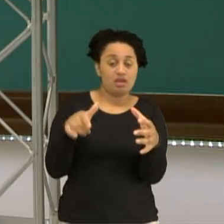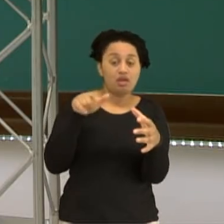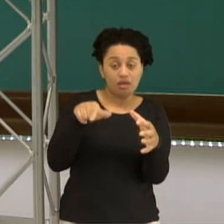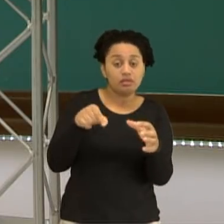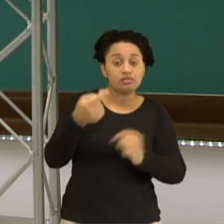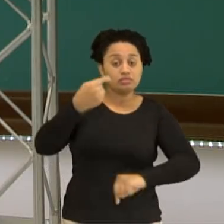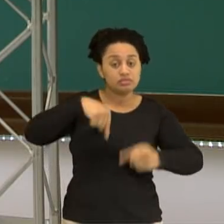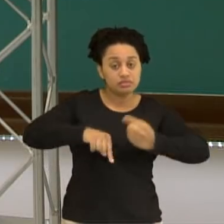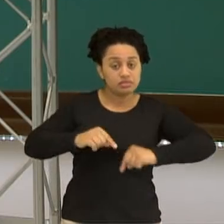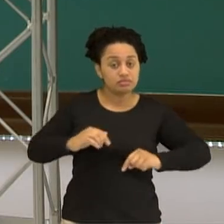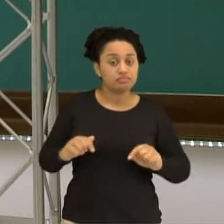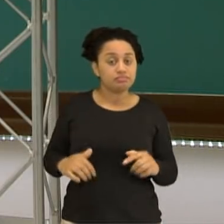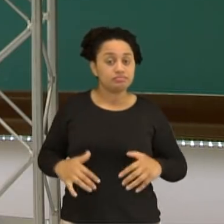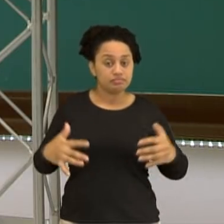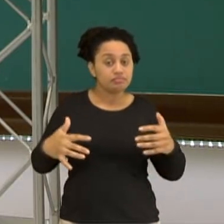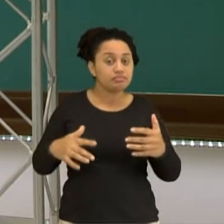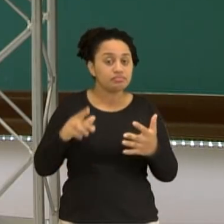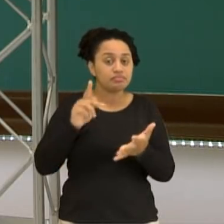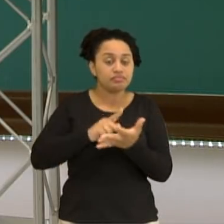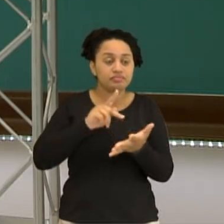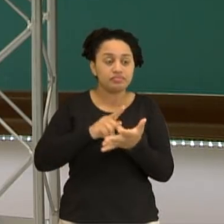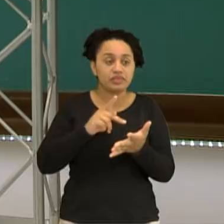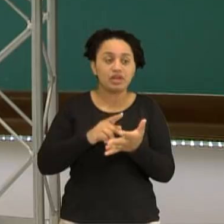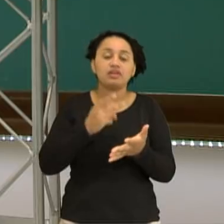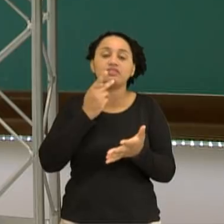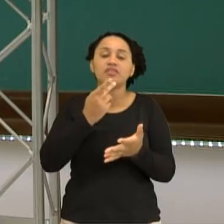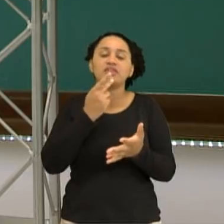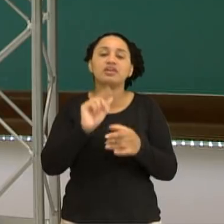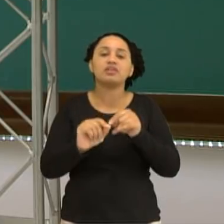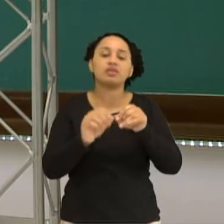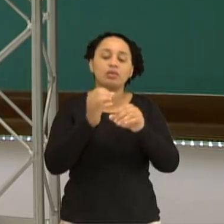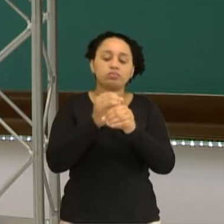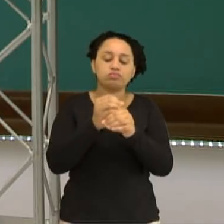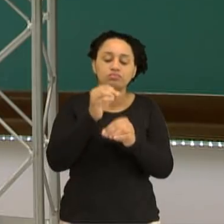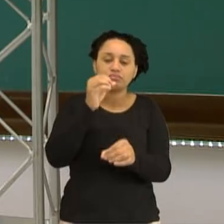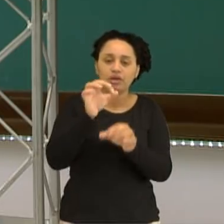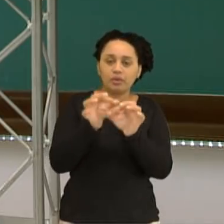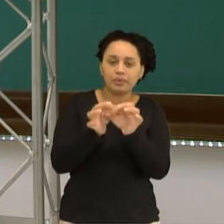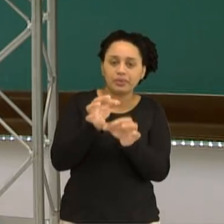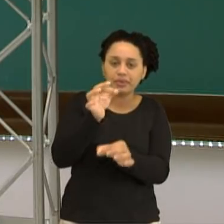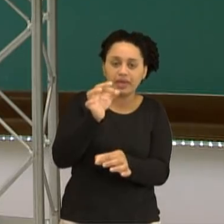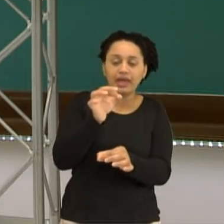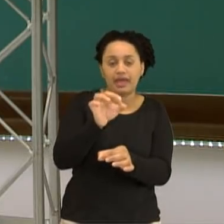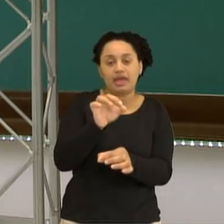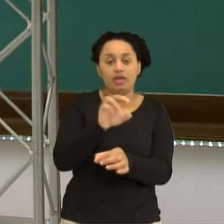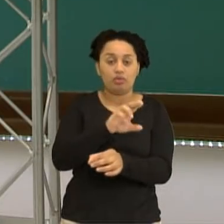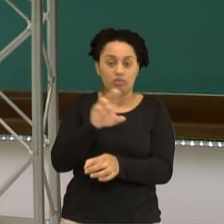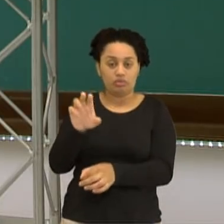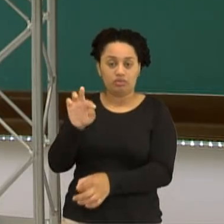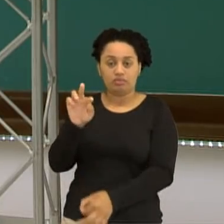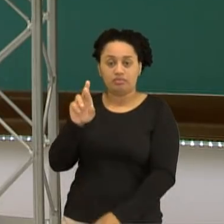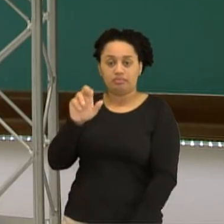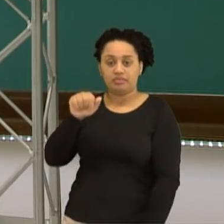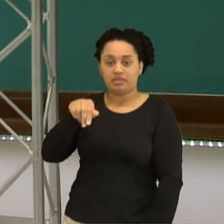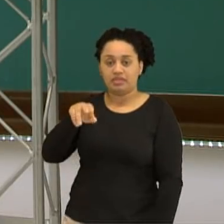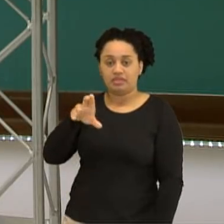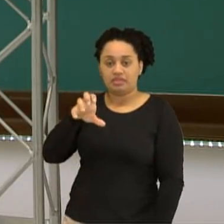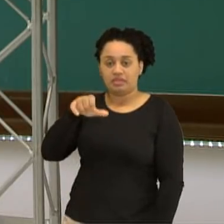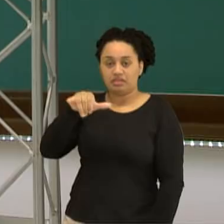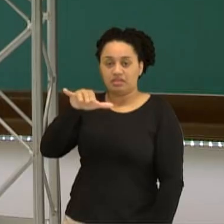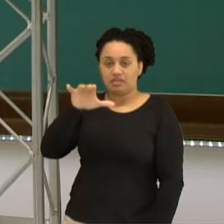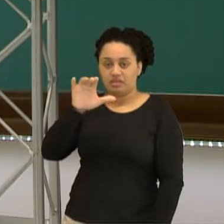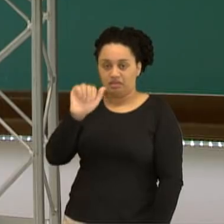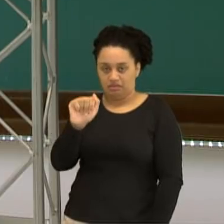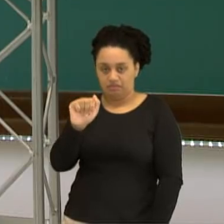de fato, eu diria que esta mangueirinha aqui, esse pedaço de mangueira, seria a traqueia. Ali naquele